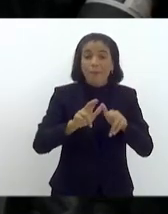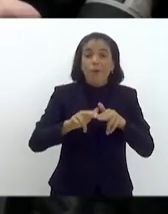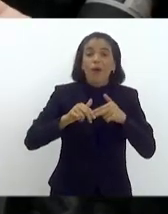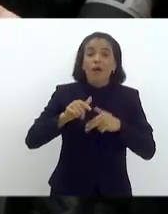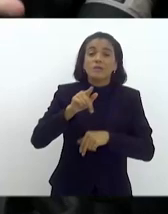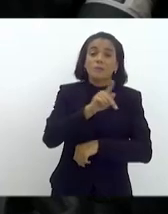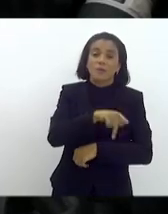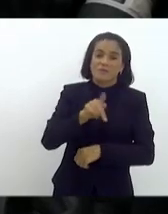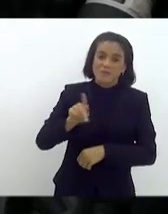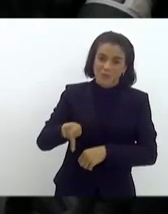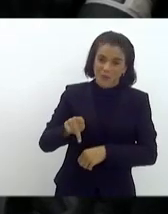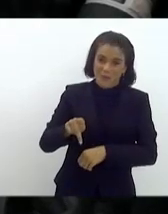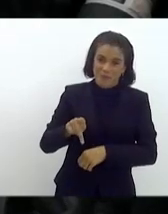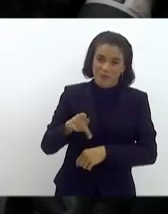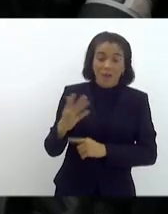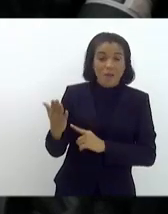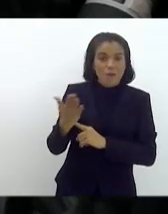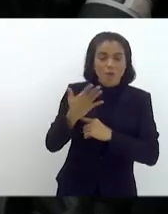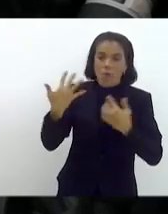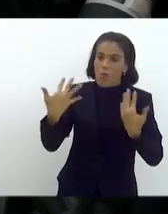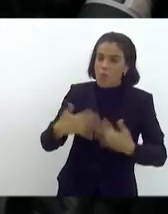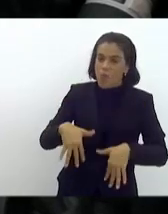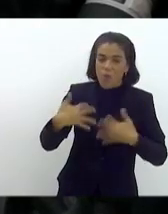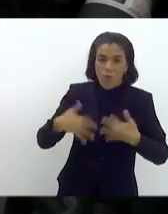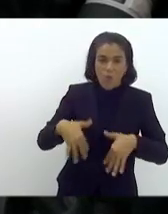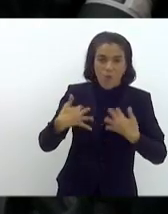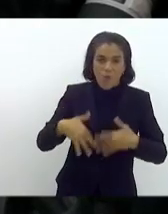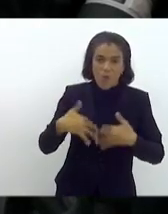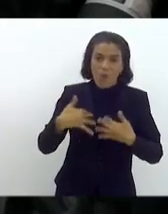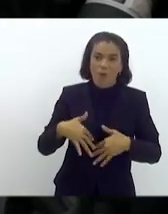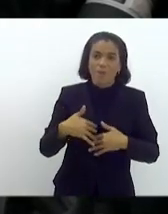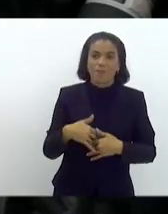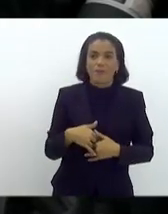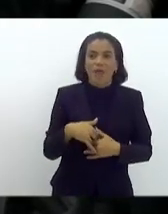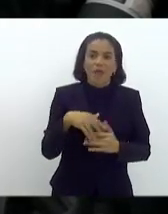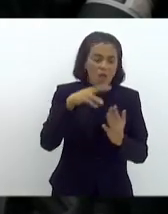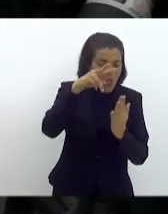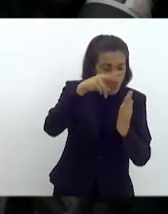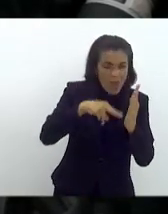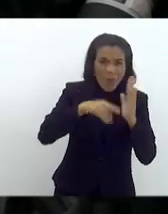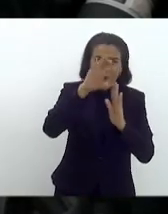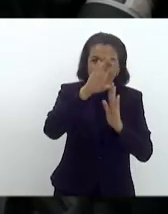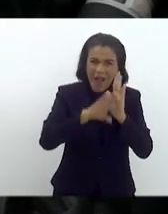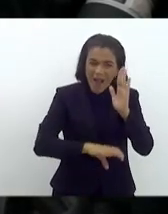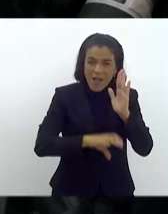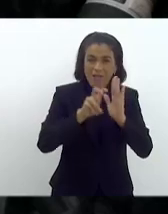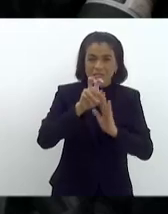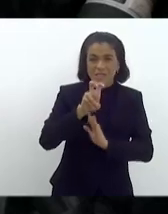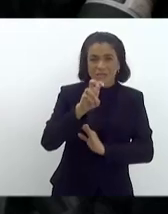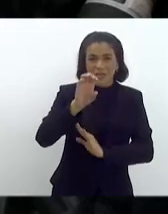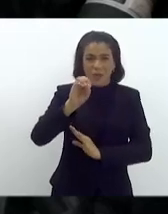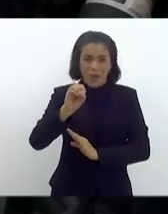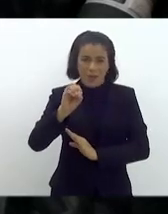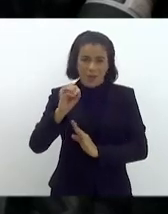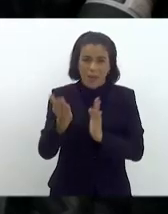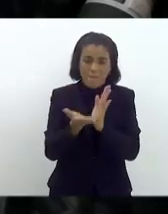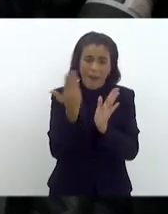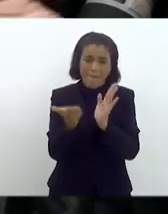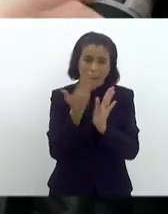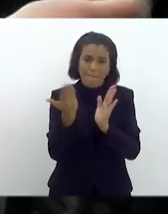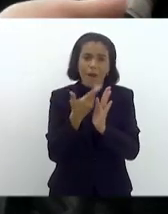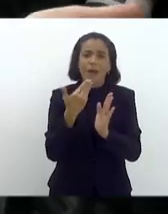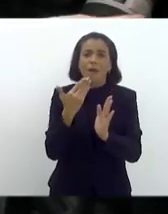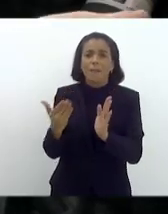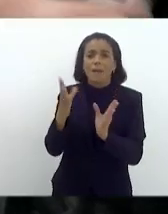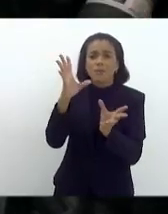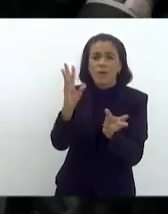professor que me ajuda muito em vez de eu li um capítulo do livro com 50 páginas eu peço um resumo de